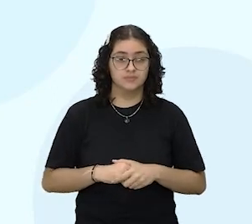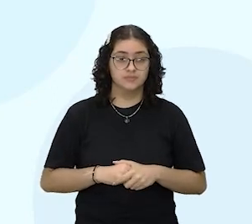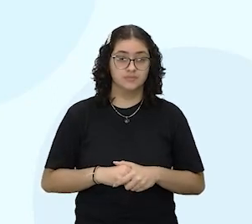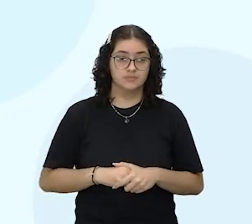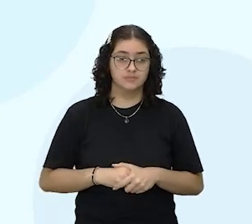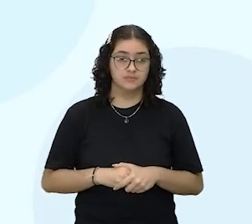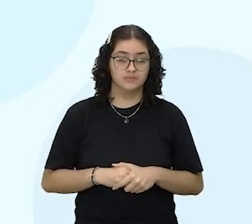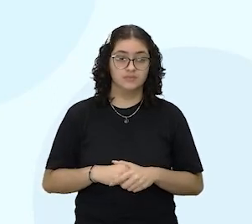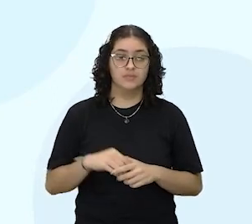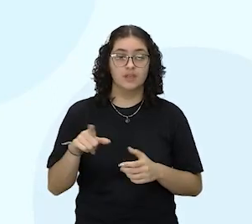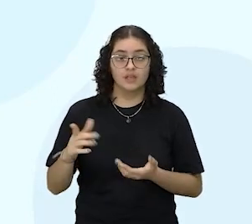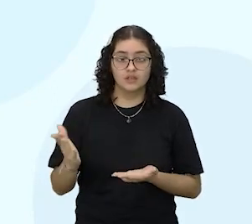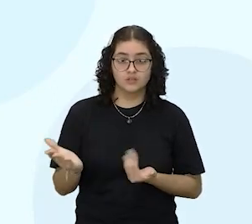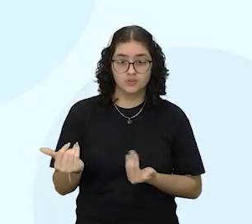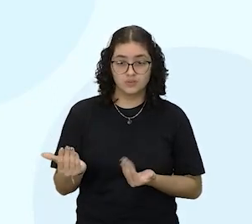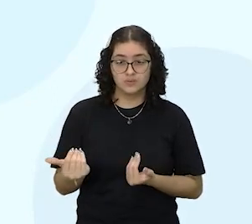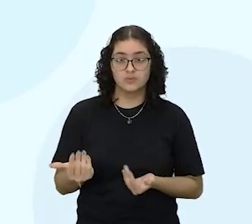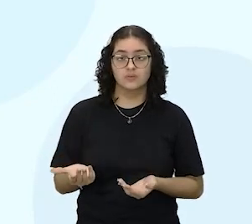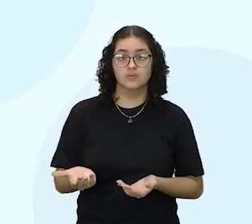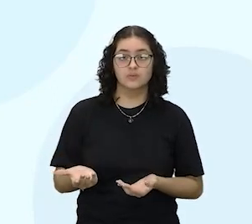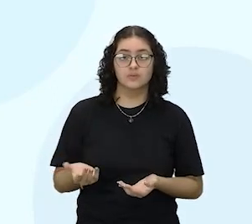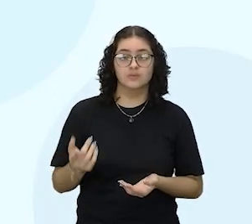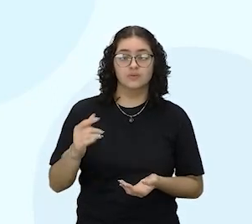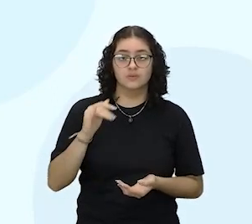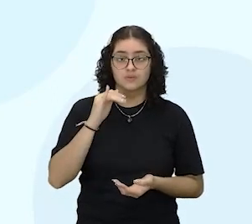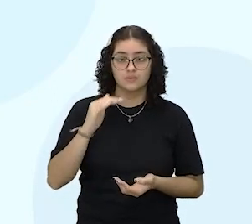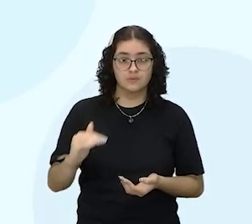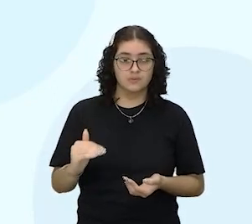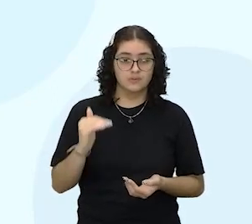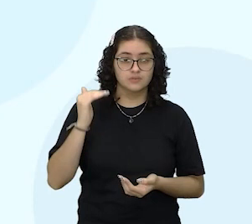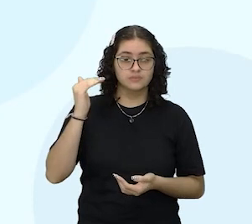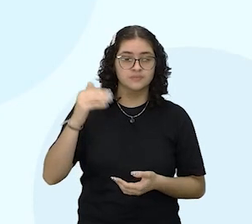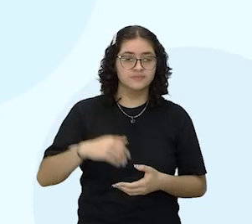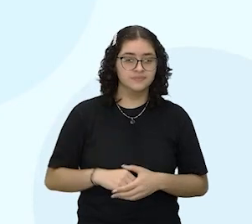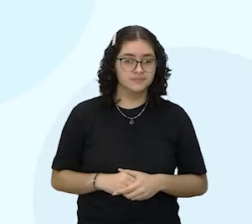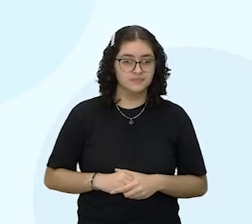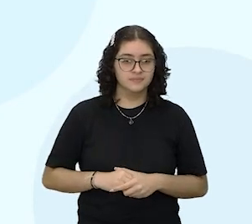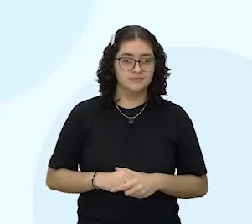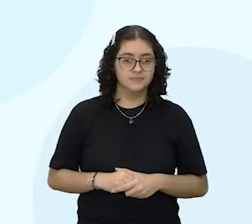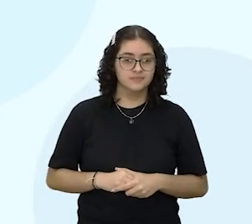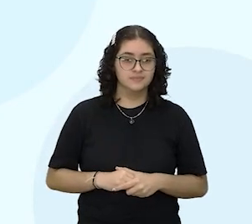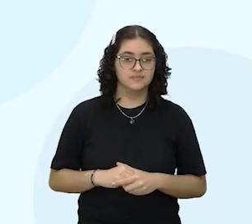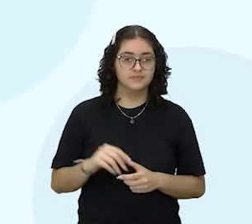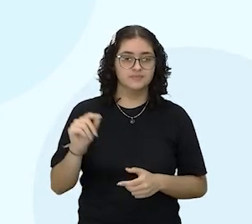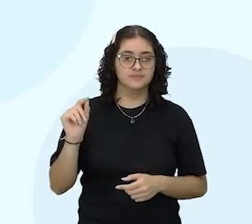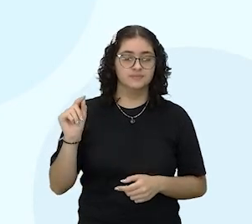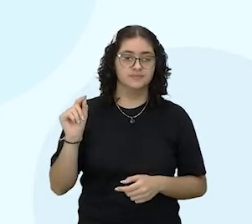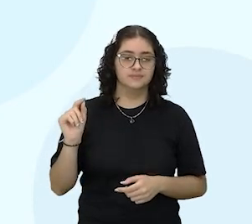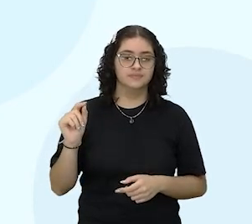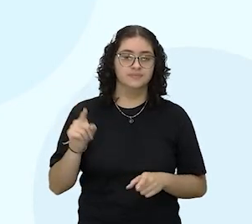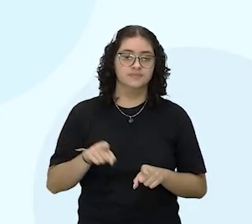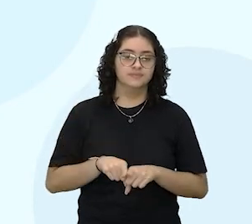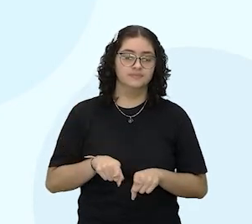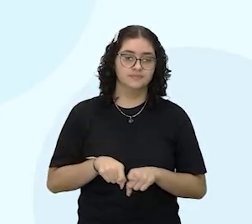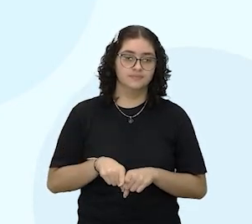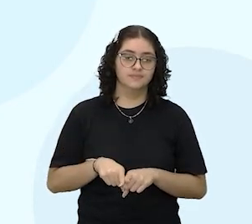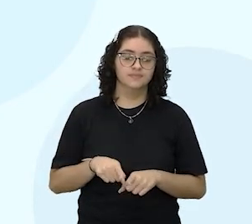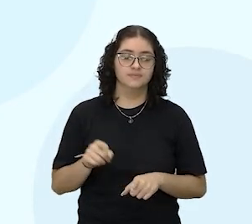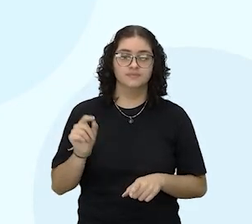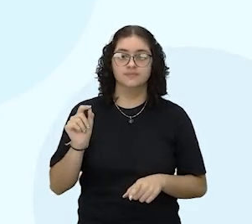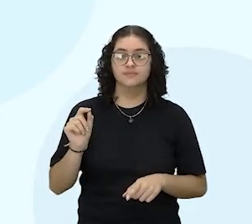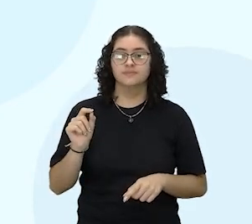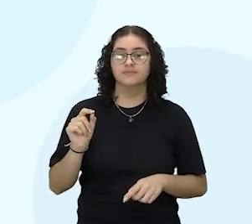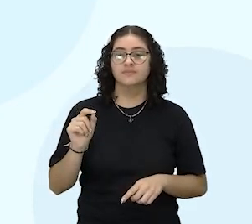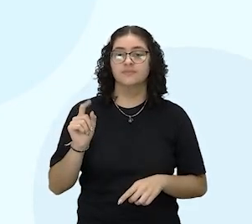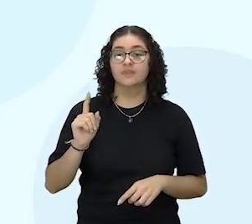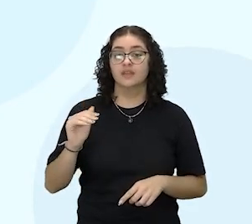entre a juventude, ser adulto e tal, aumentou a área. E na parte de cima não está